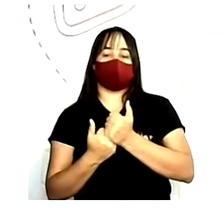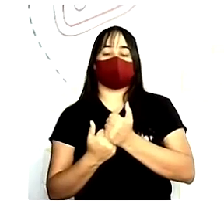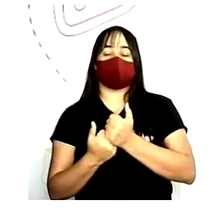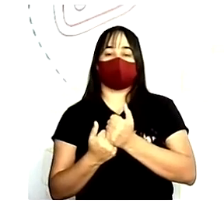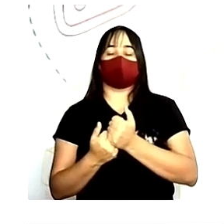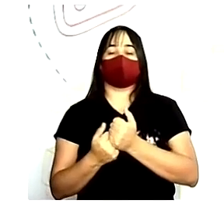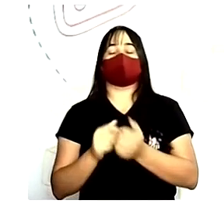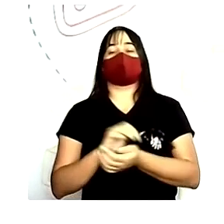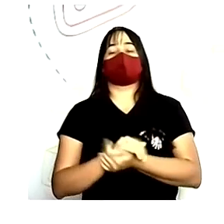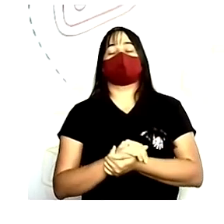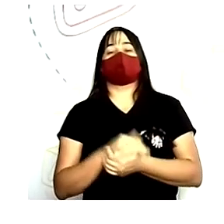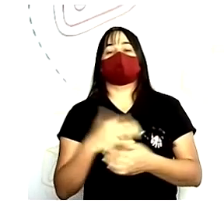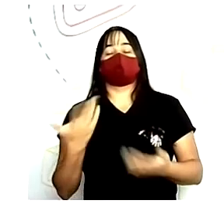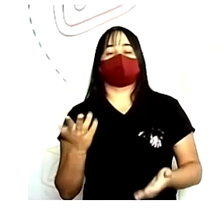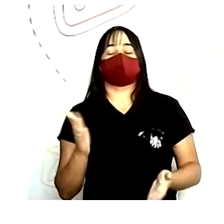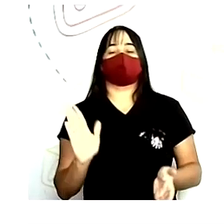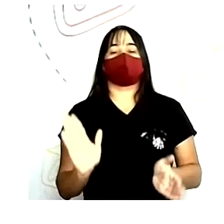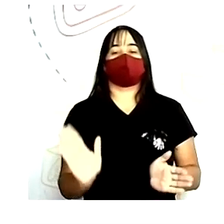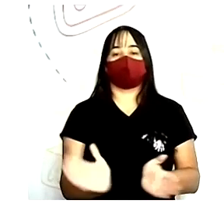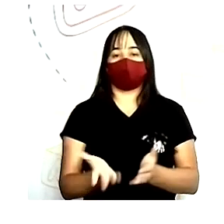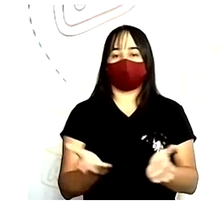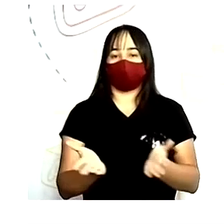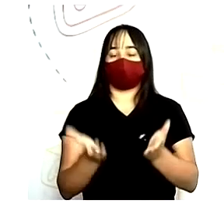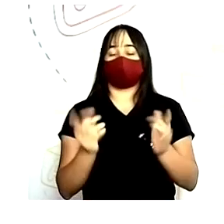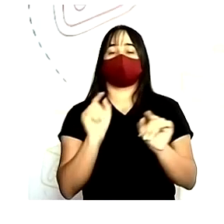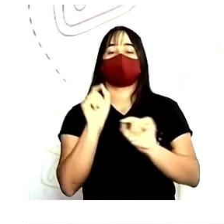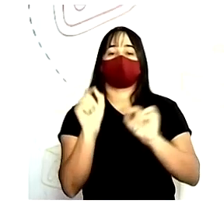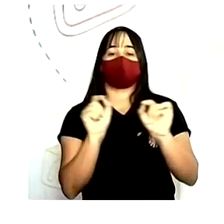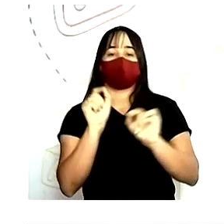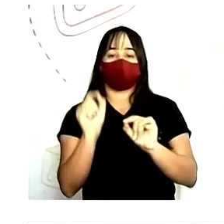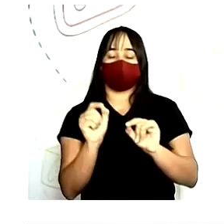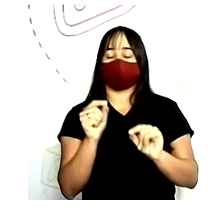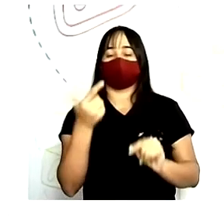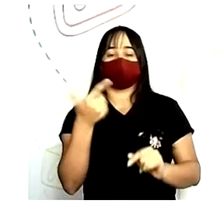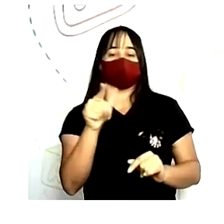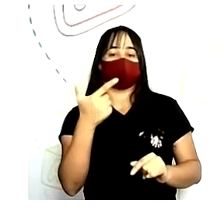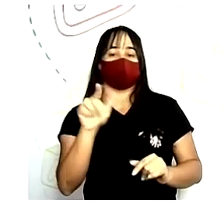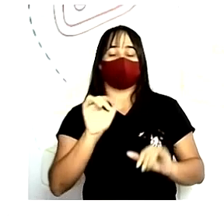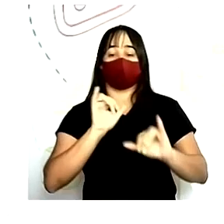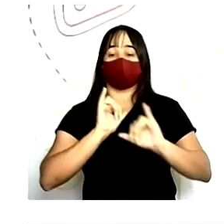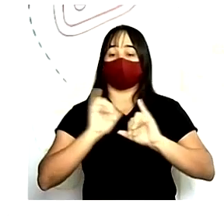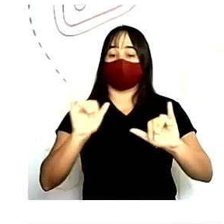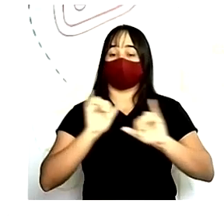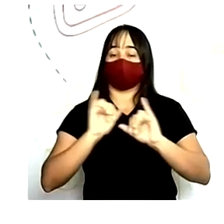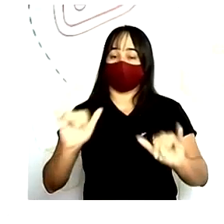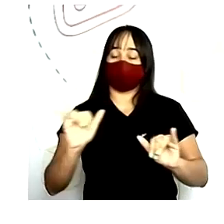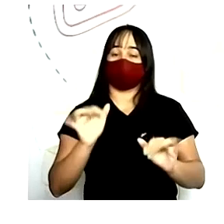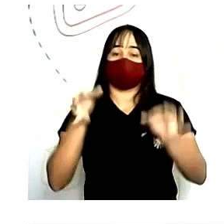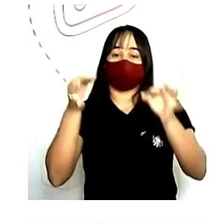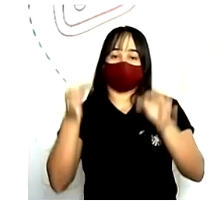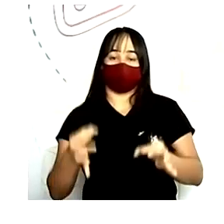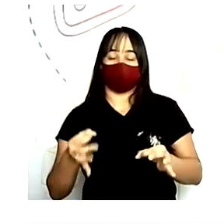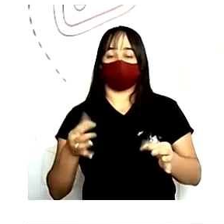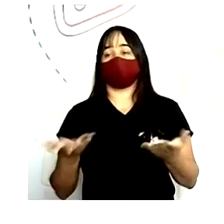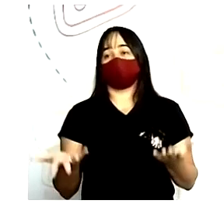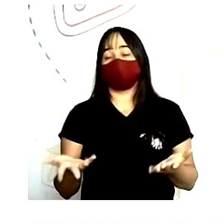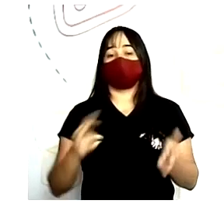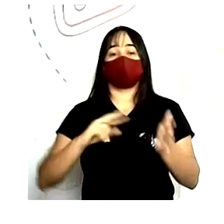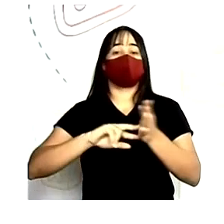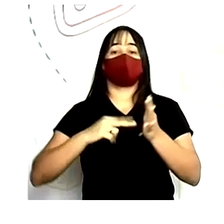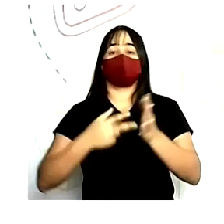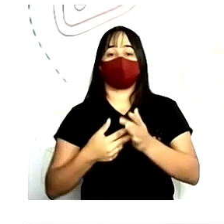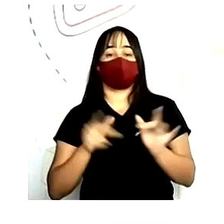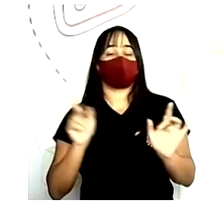pré-natal, contribui para que as adolescentes não recebam informações adequadas. Ou seja, quando a adolescente decide